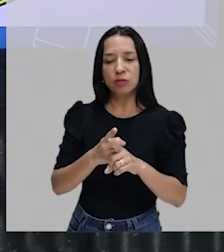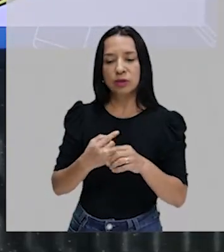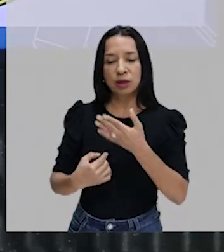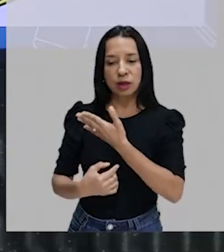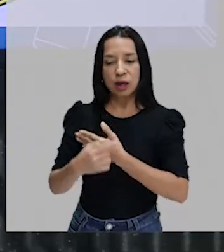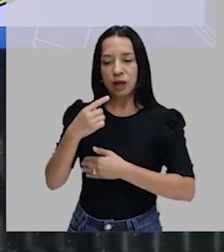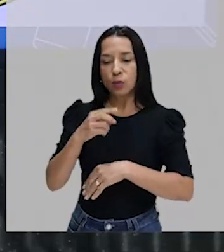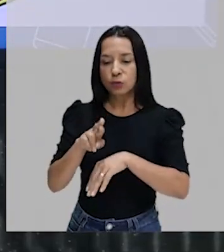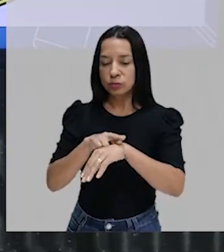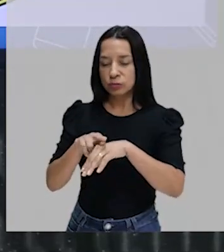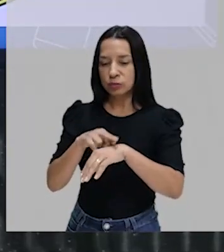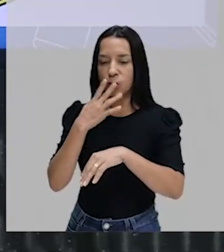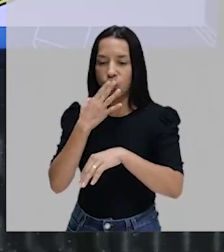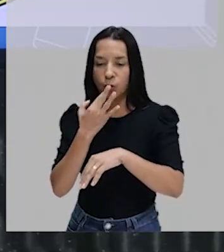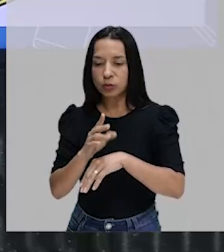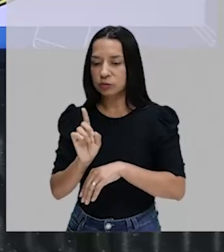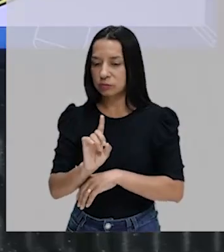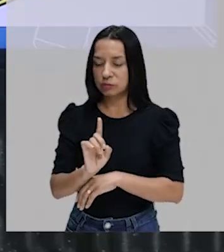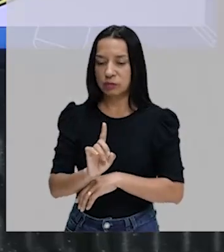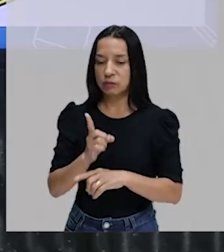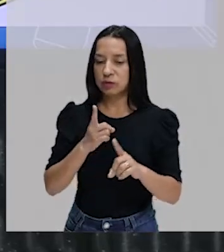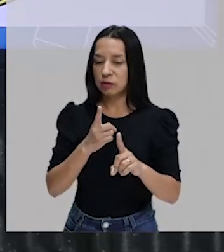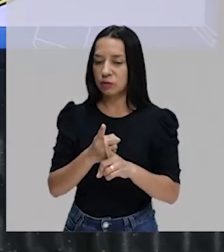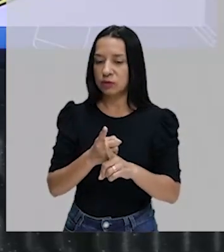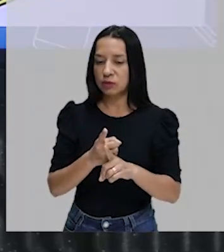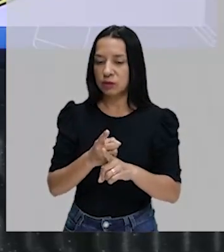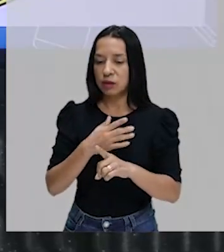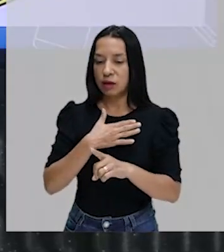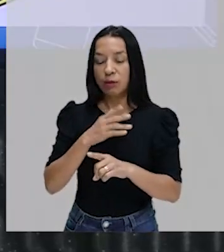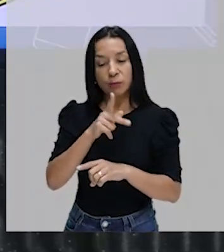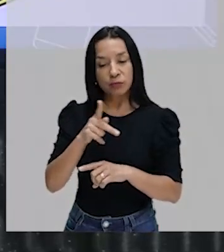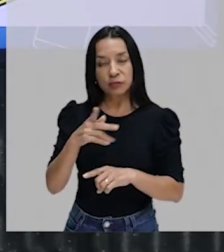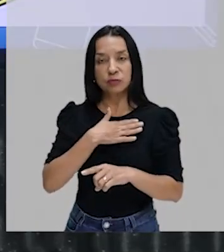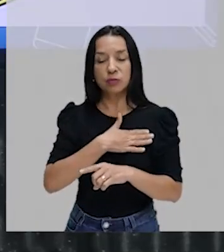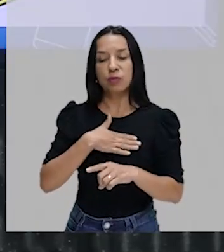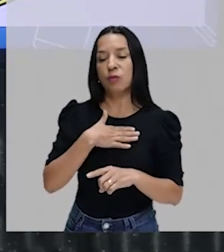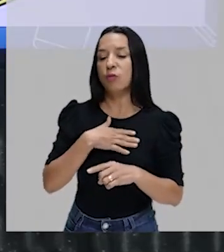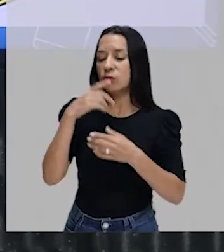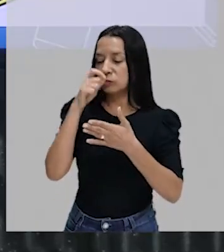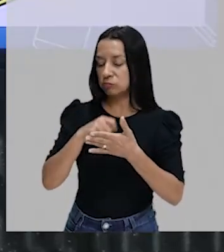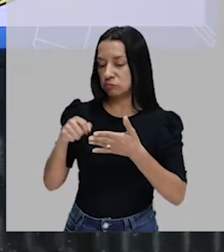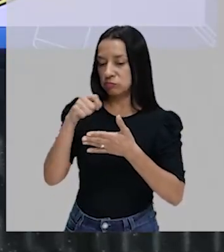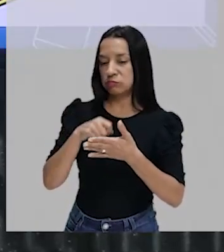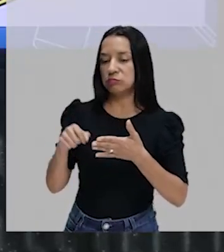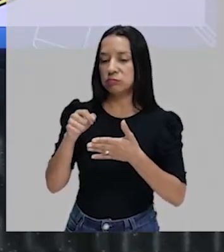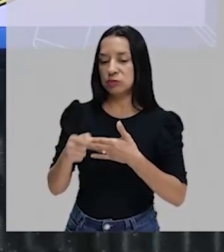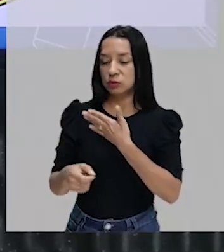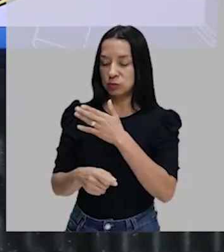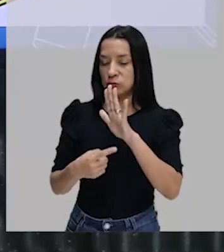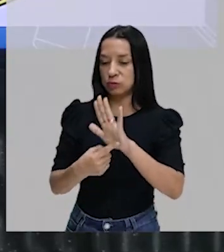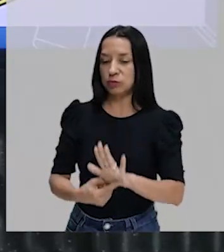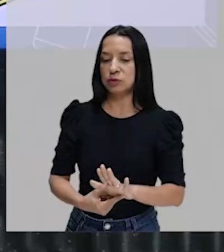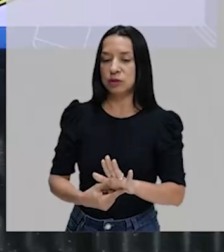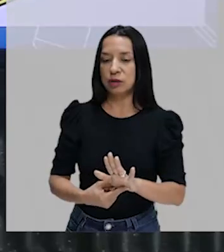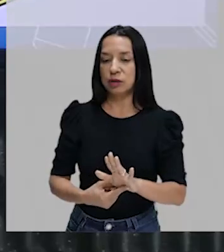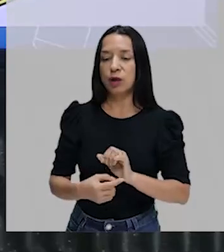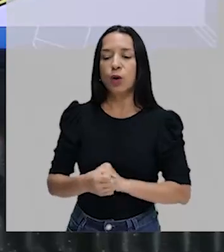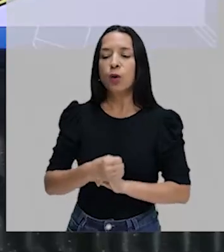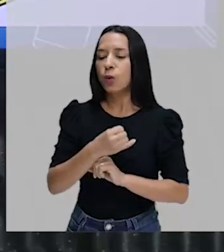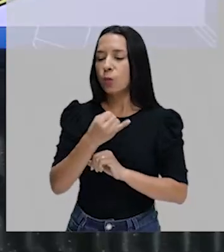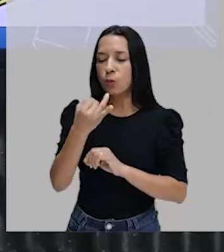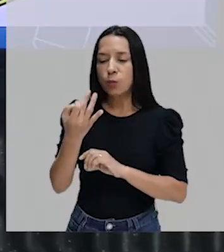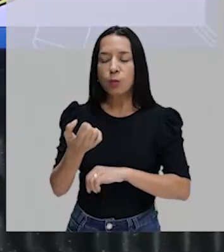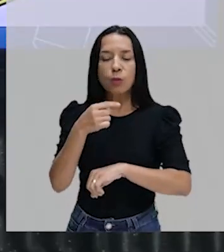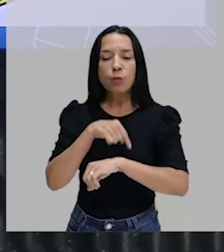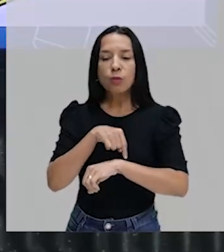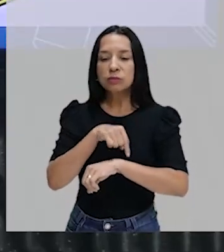treinamento. Eu gosto de colocar a sessão de treinamento, que é a parte menorzinha do treino. O macrociclo, professor, quanto tempo dura um macro, um